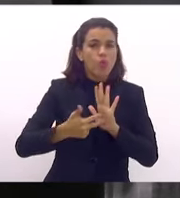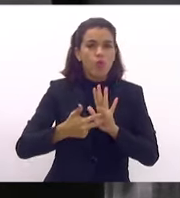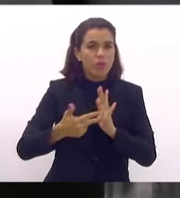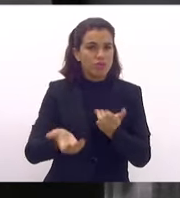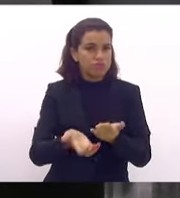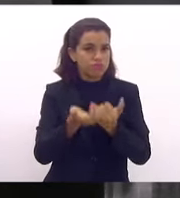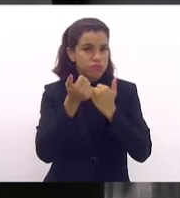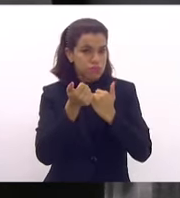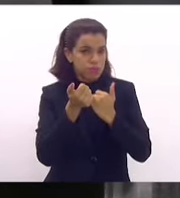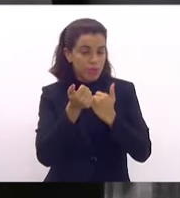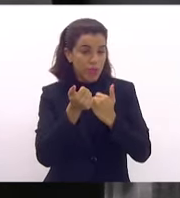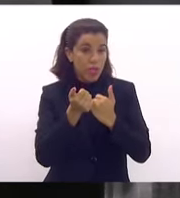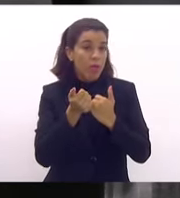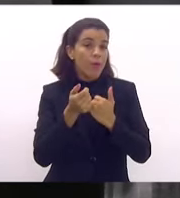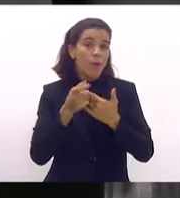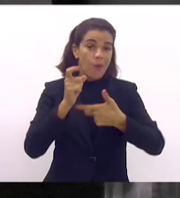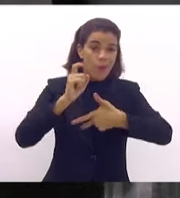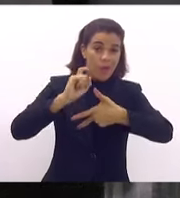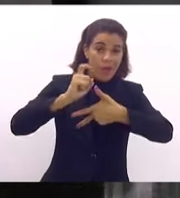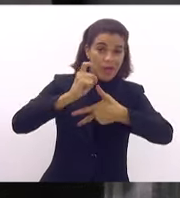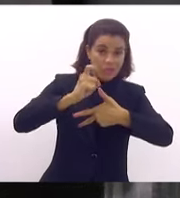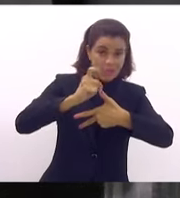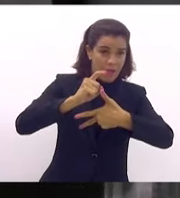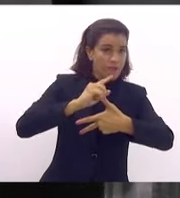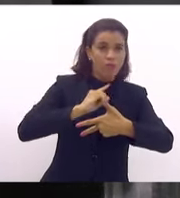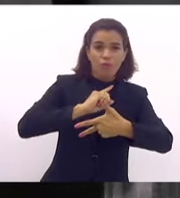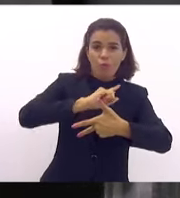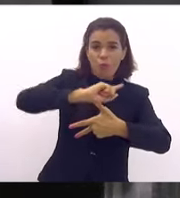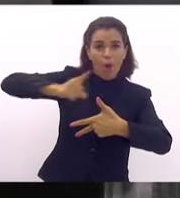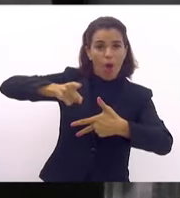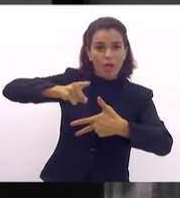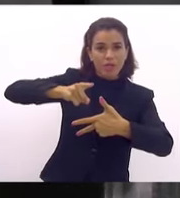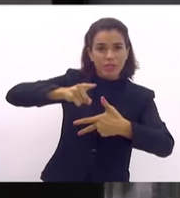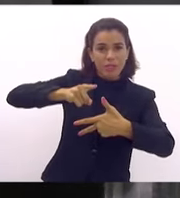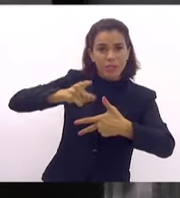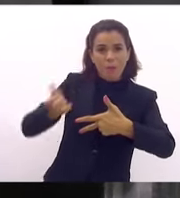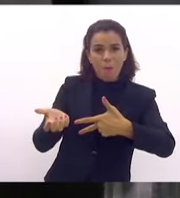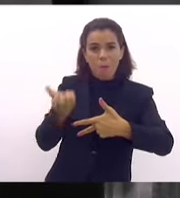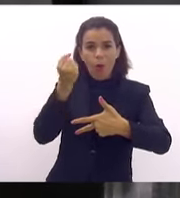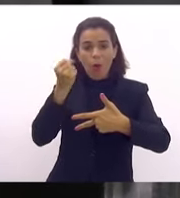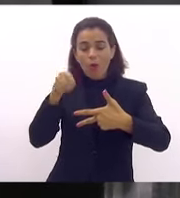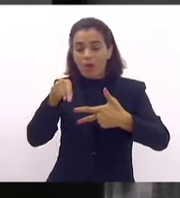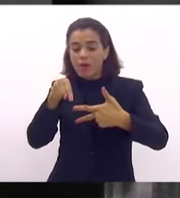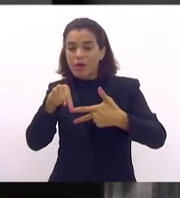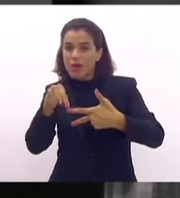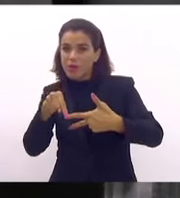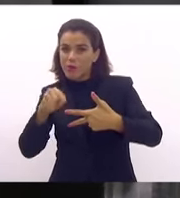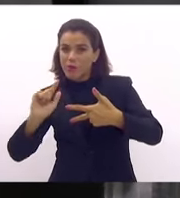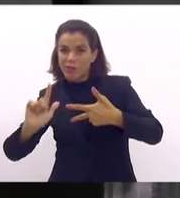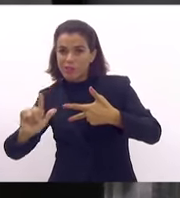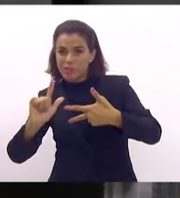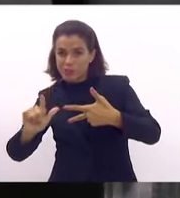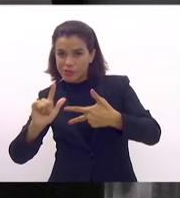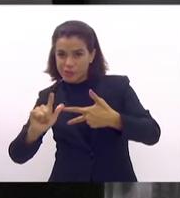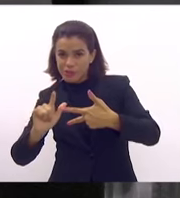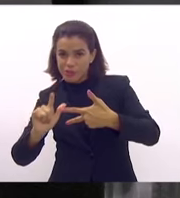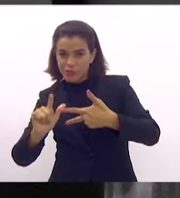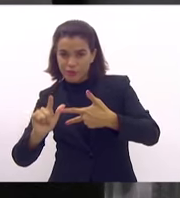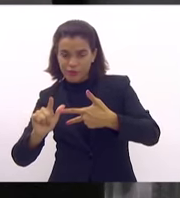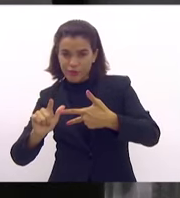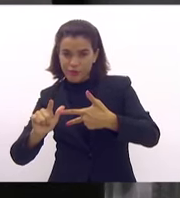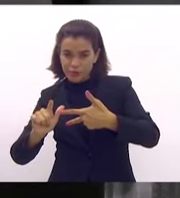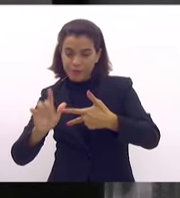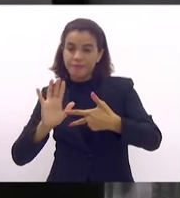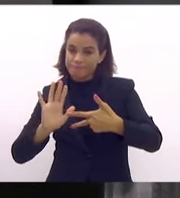tombar do Executivo e do Legislativo, para que não houvesse nenhuma dúvida mais a